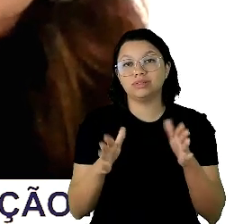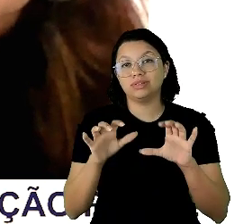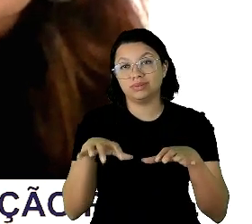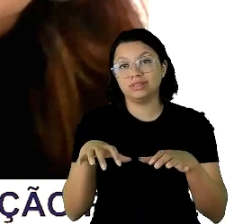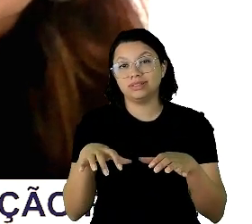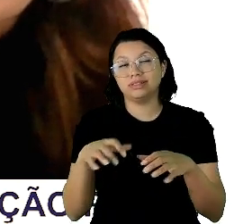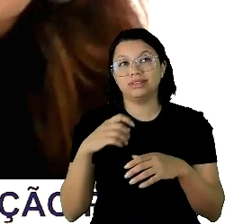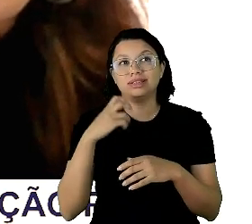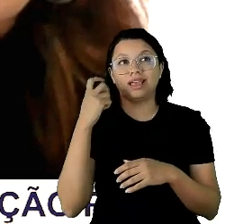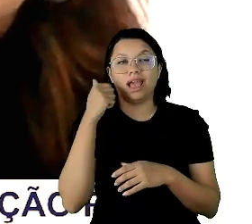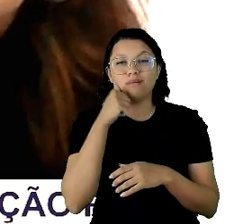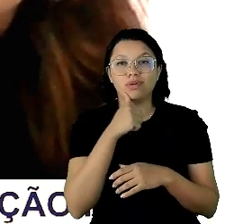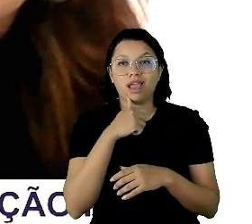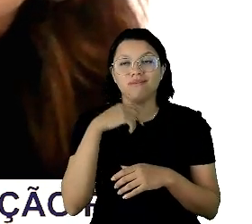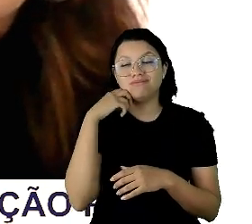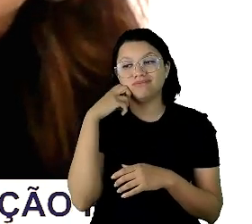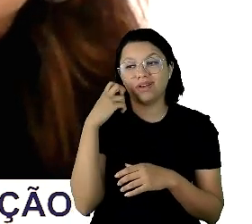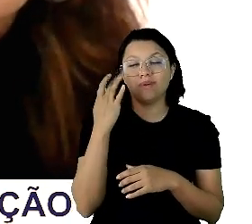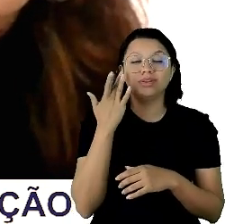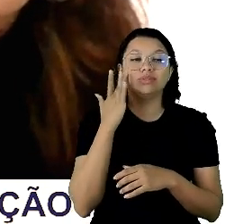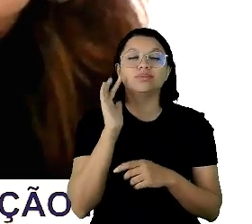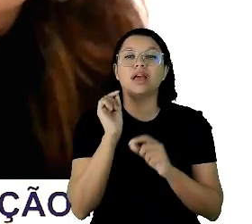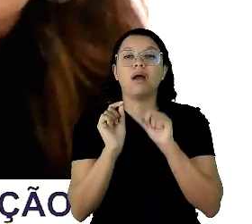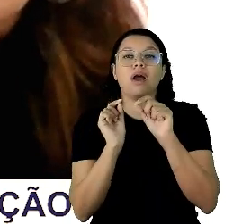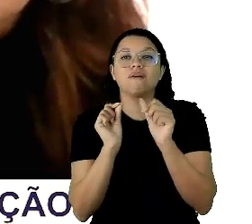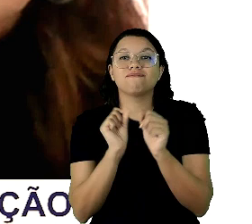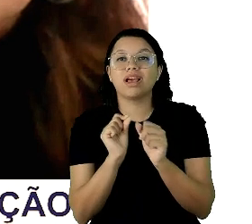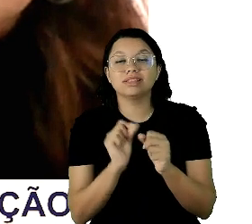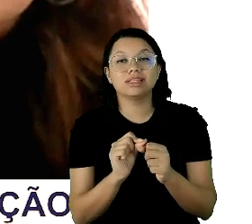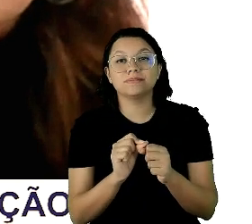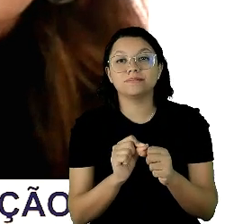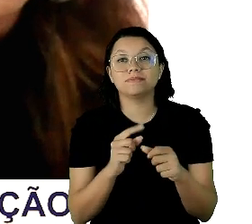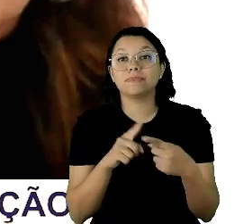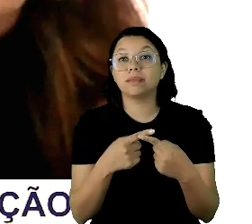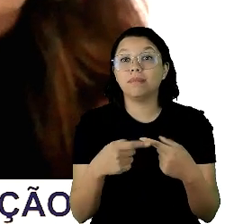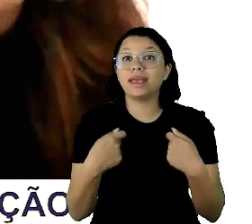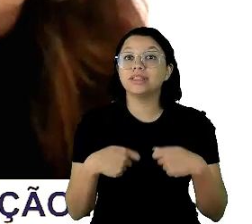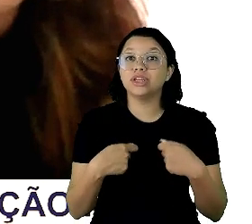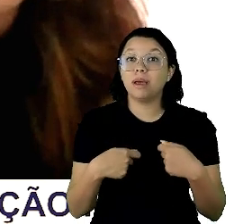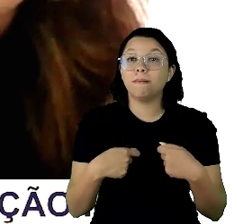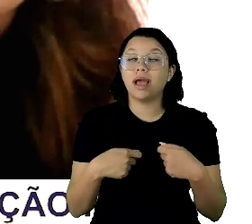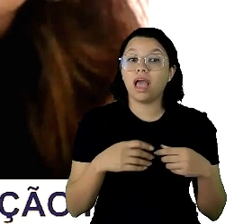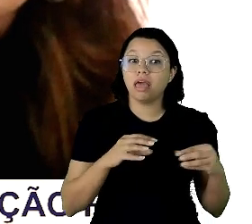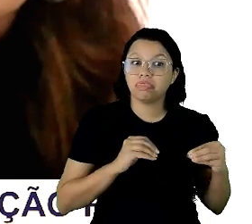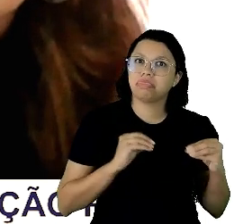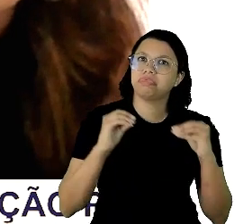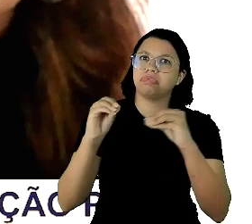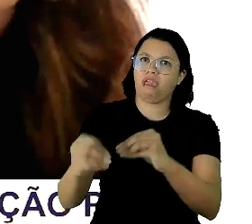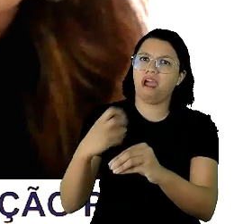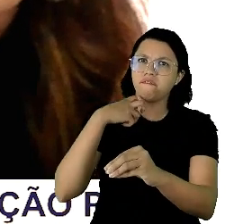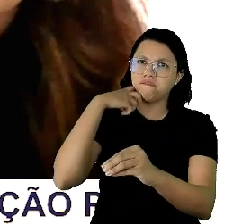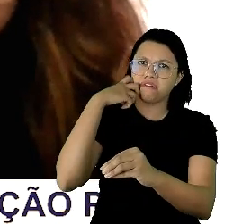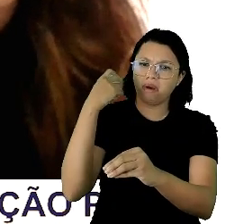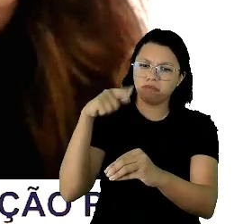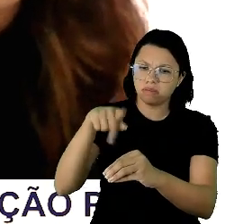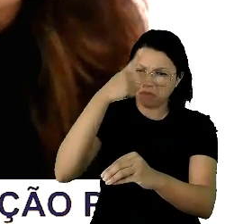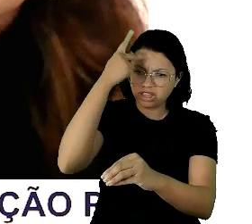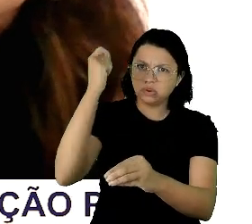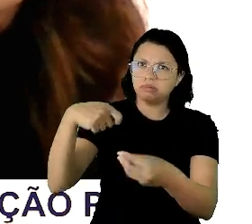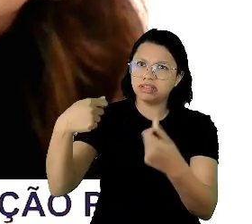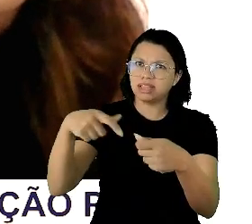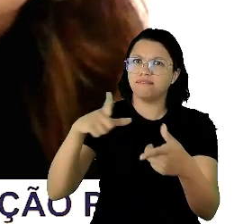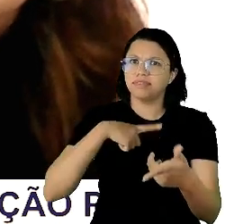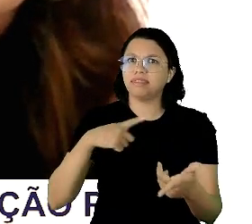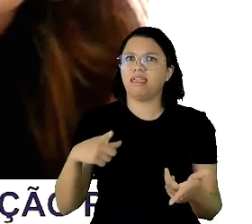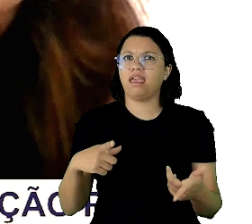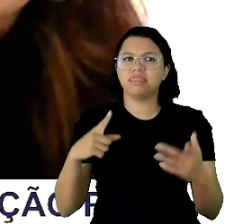como agir. Mas a gente tem que transferir a vergonha para quem realmente deveria ter. Então, denunciar, fazer escândalo, colocar